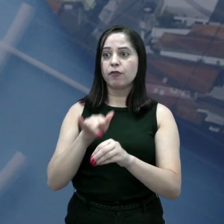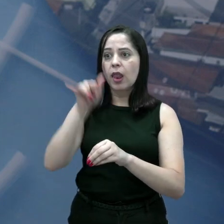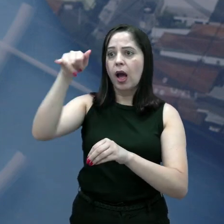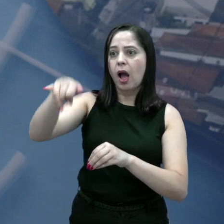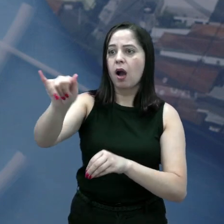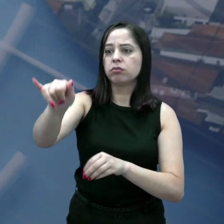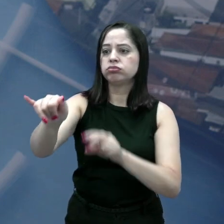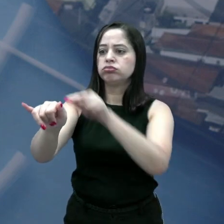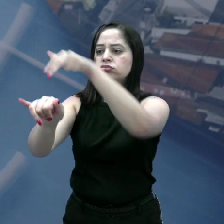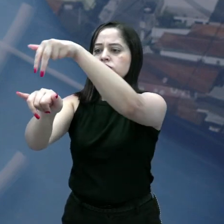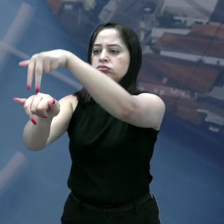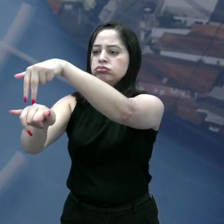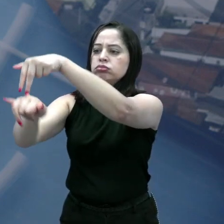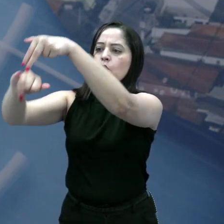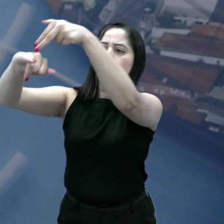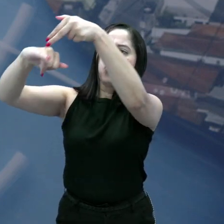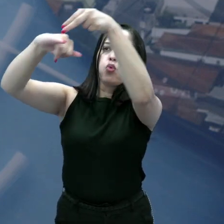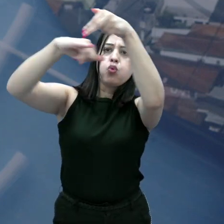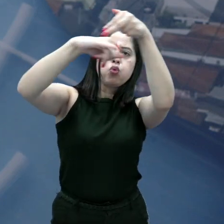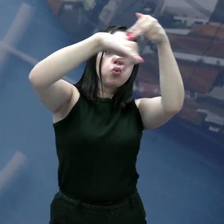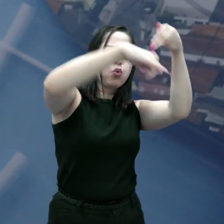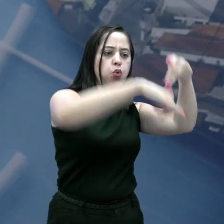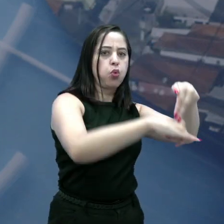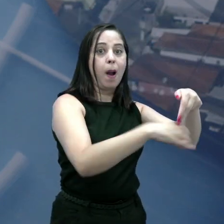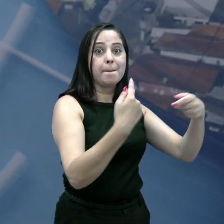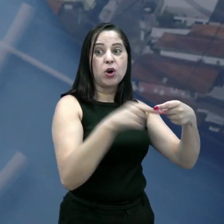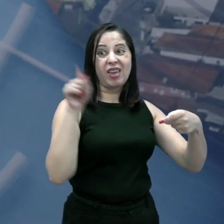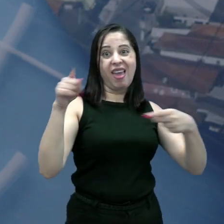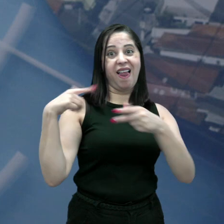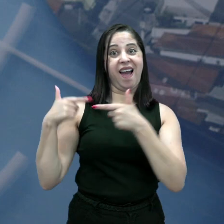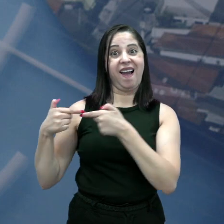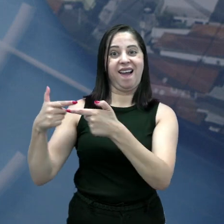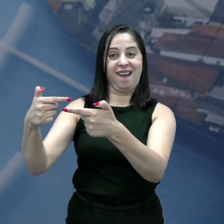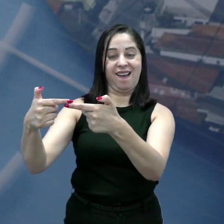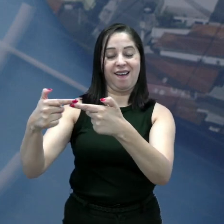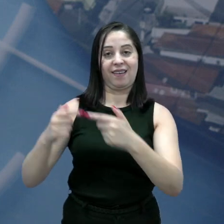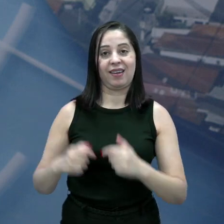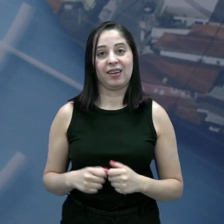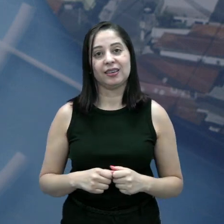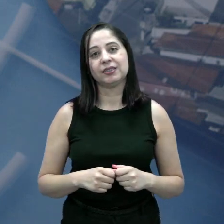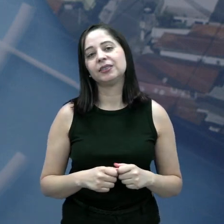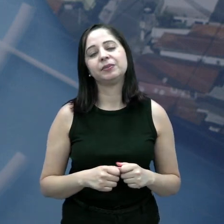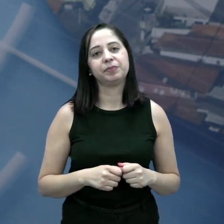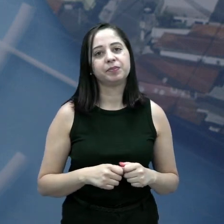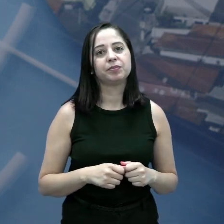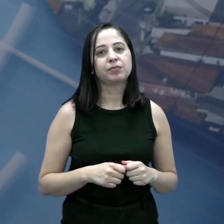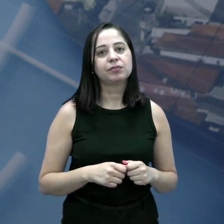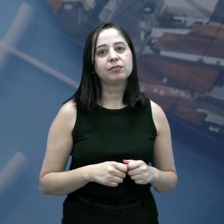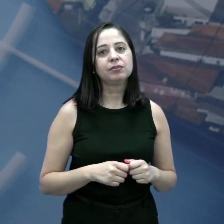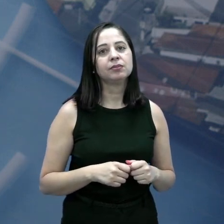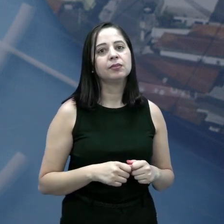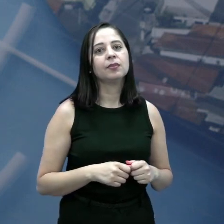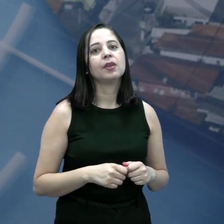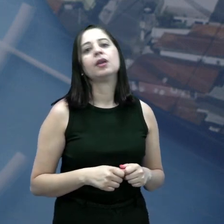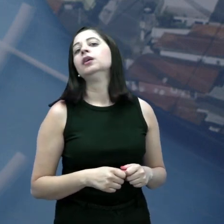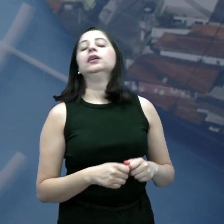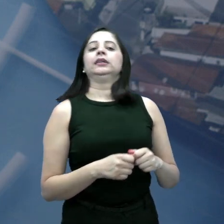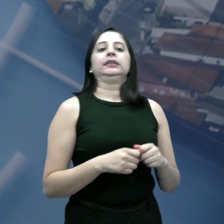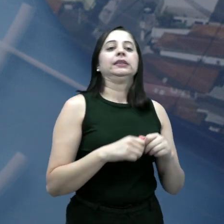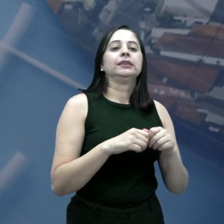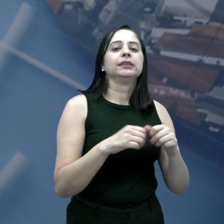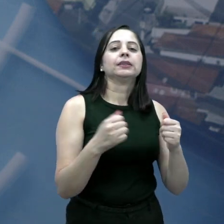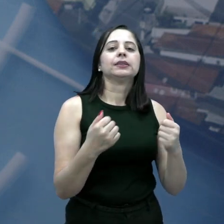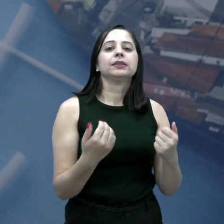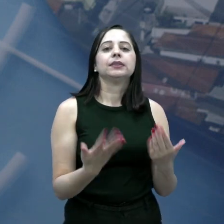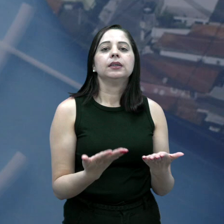né, em meio a essa guerra. Guilherme, a gente falou sobre questões que ainda faltam, né? Quando a gente fala nesse